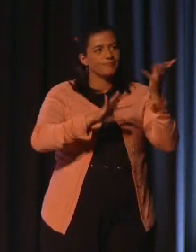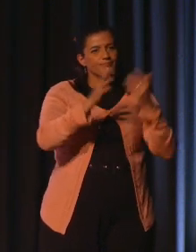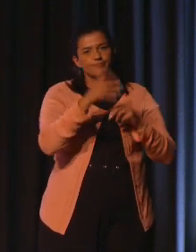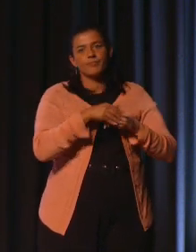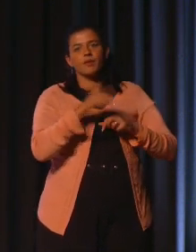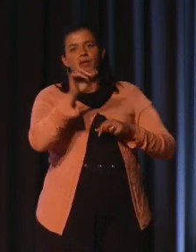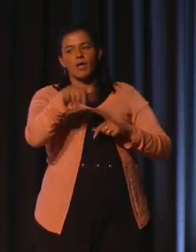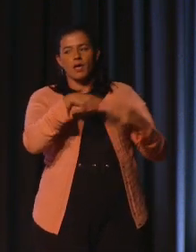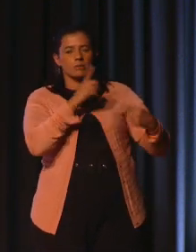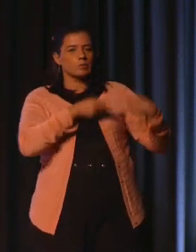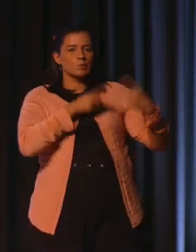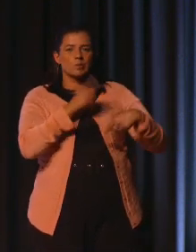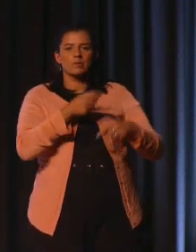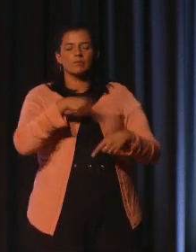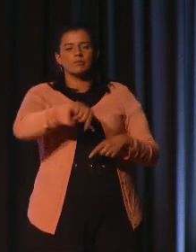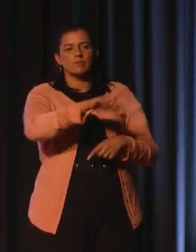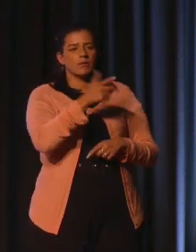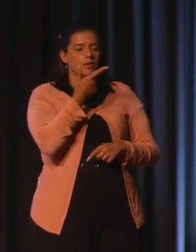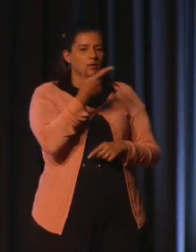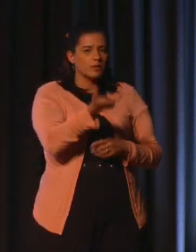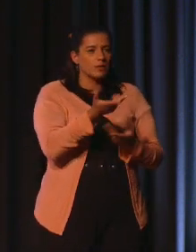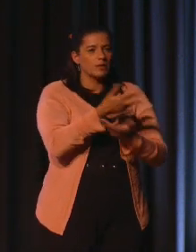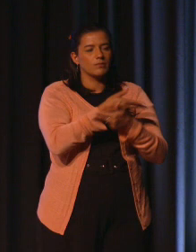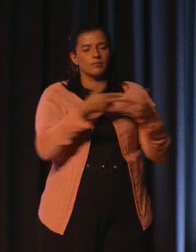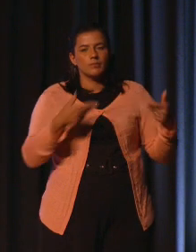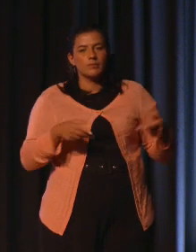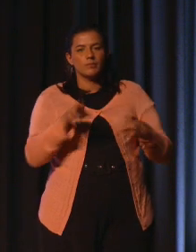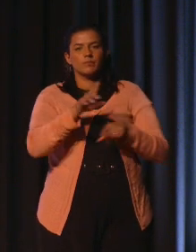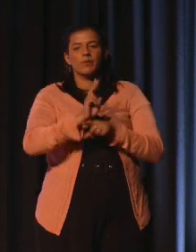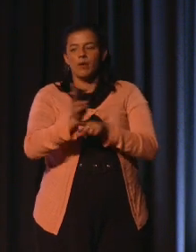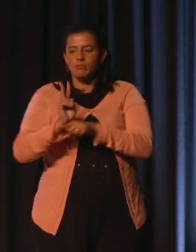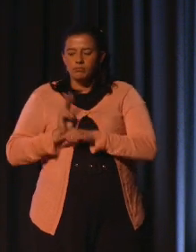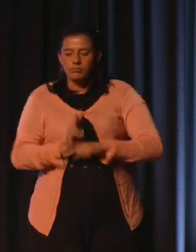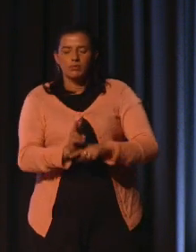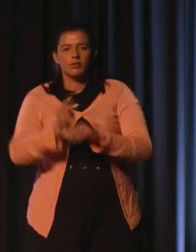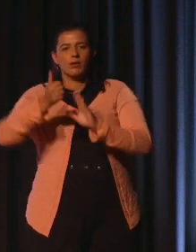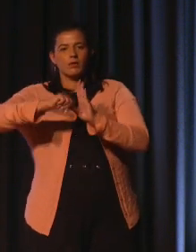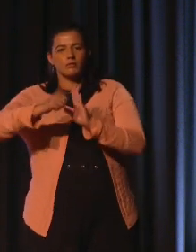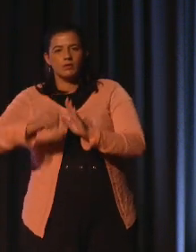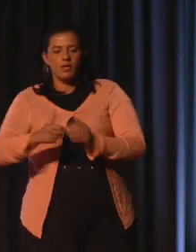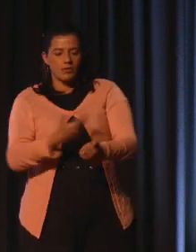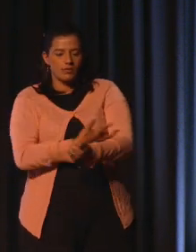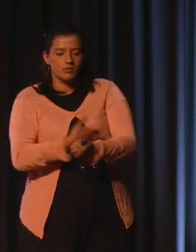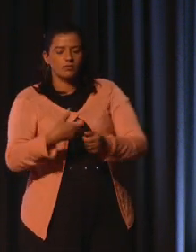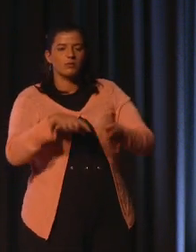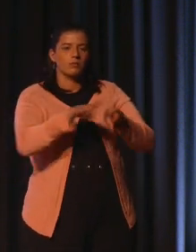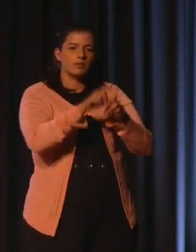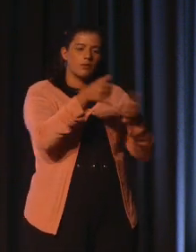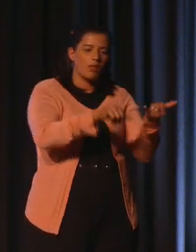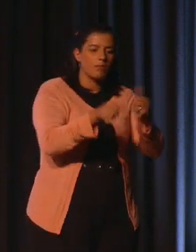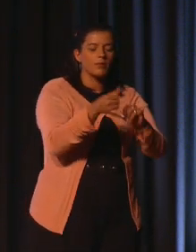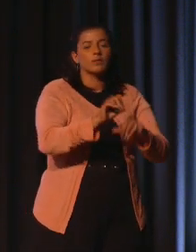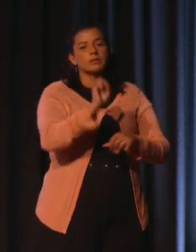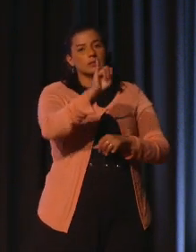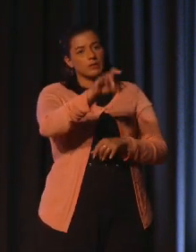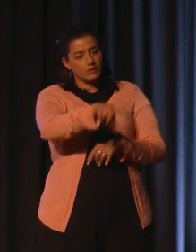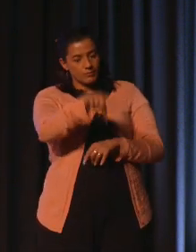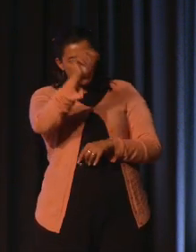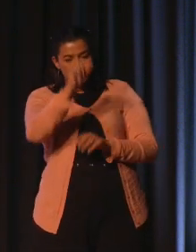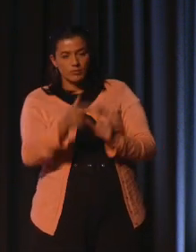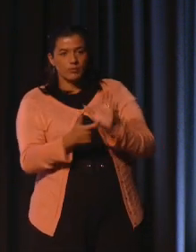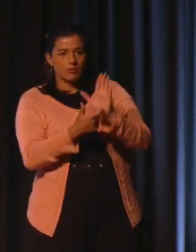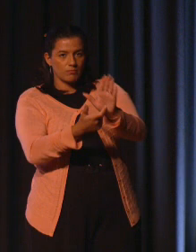De discussão deles, atividade de farmacovigilância e solicitação e avaliação de exames laboratoriais, se for estabelecido